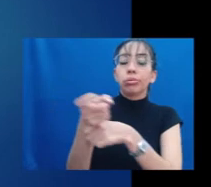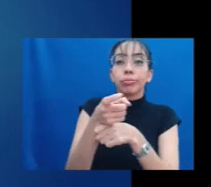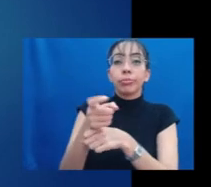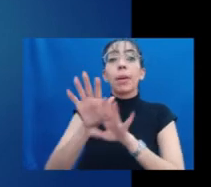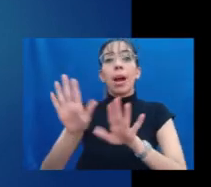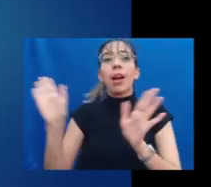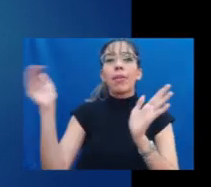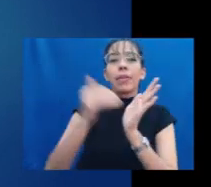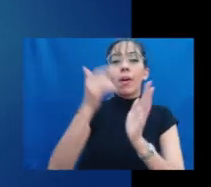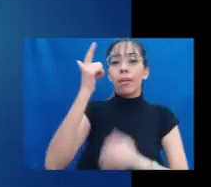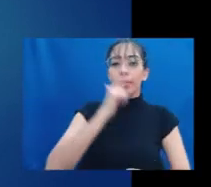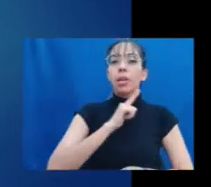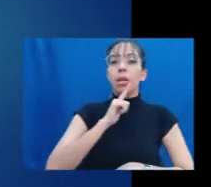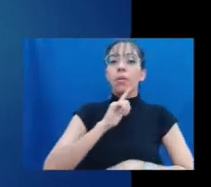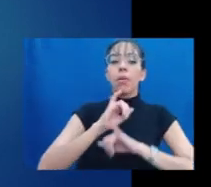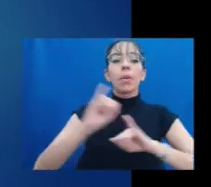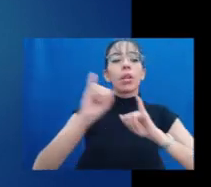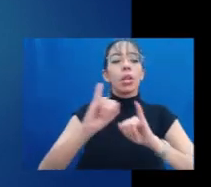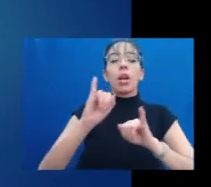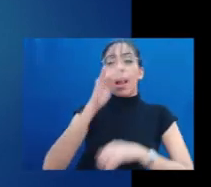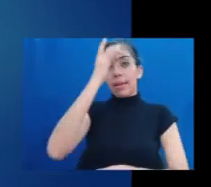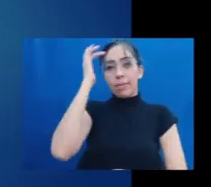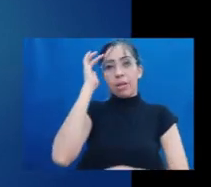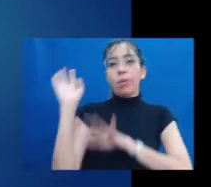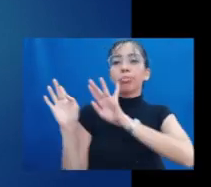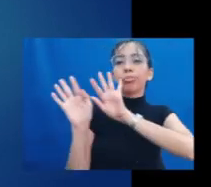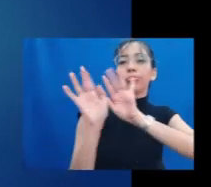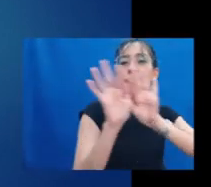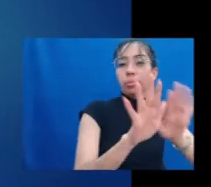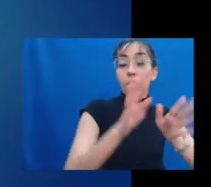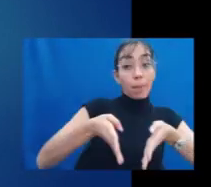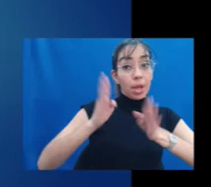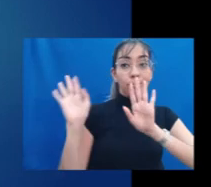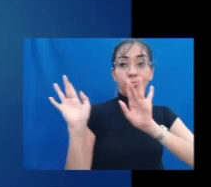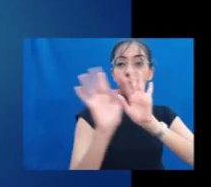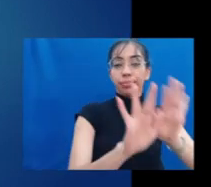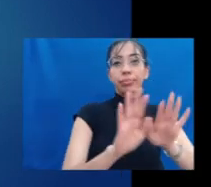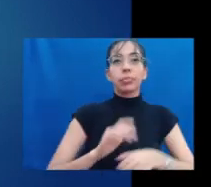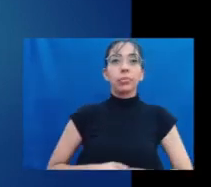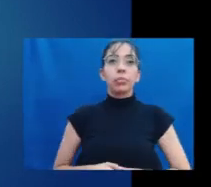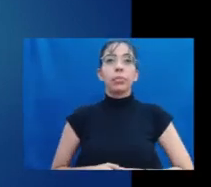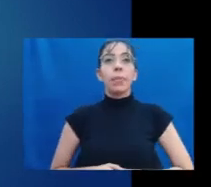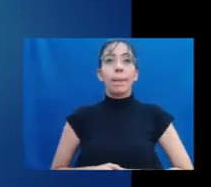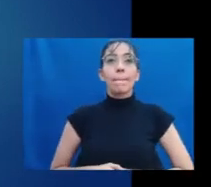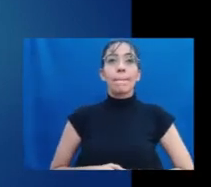fazer. Depois a gente conseguiu fazer a evacuação do prédio, contou essa estudante que pediu aí para não ser